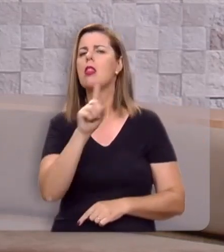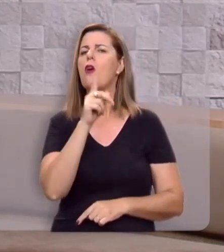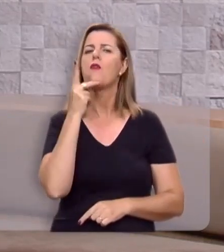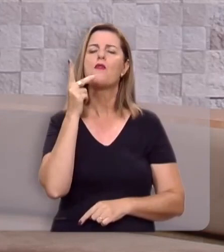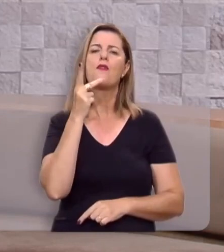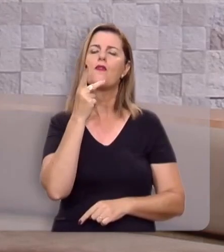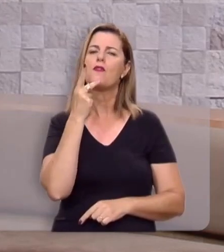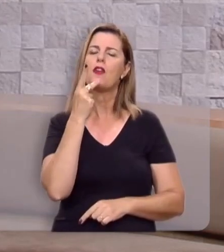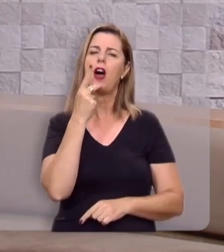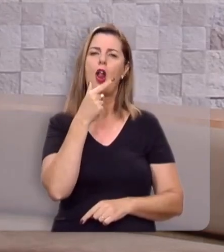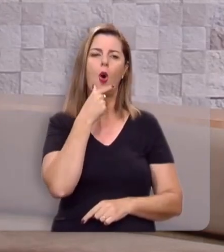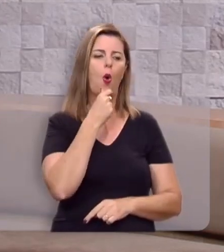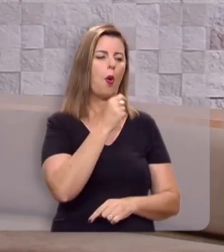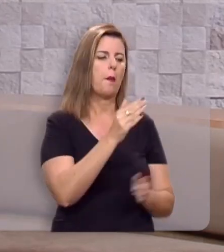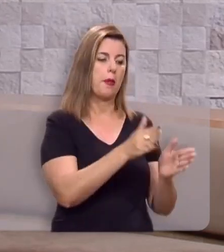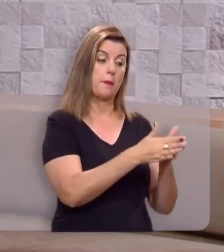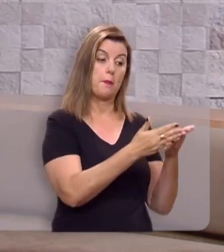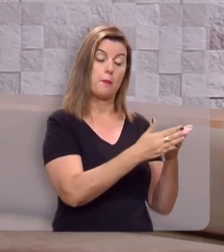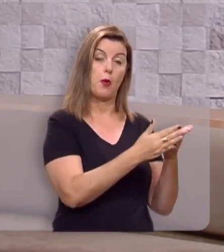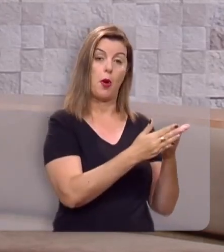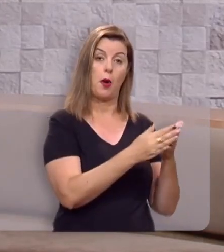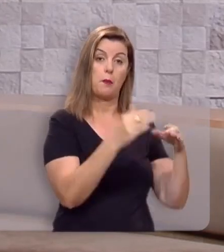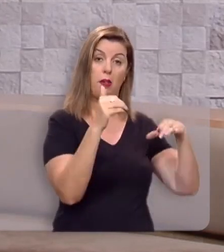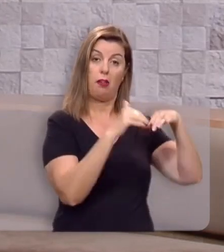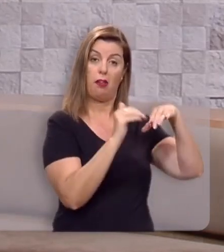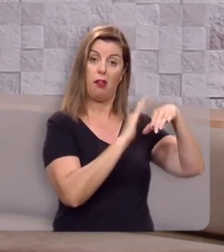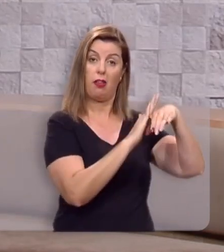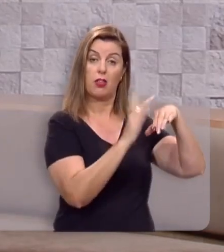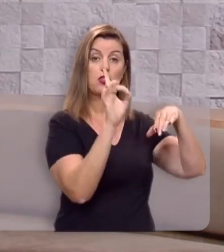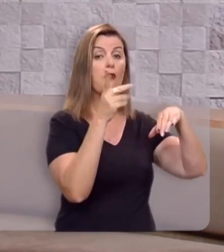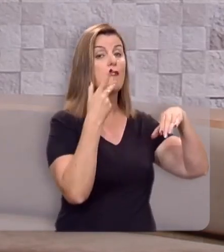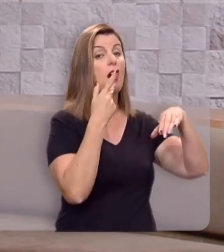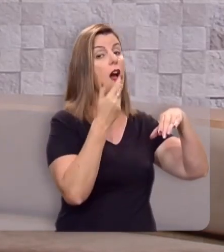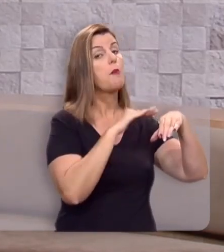diz o texto que Lázaro foi sepultado, só diz que morreu.